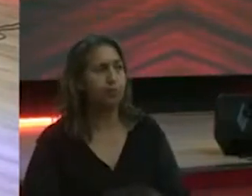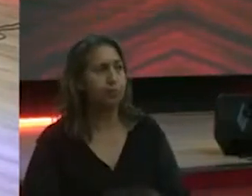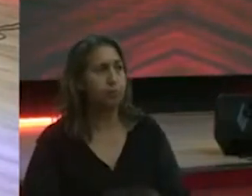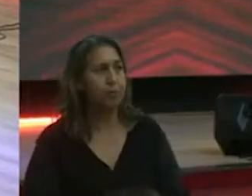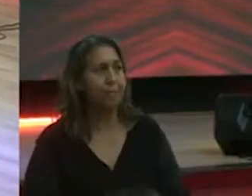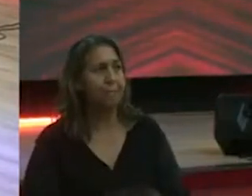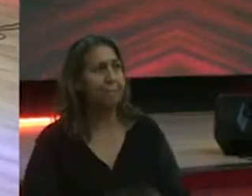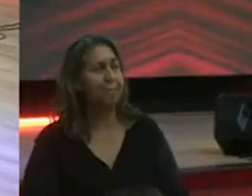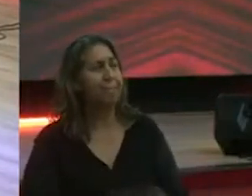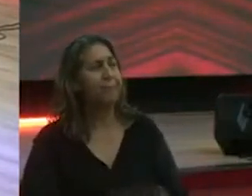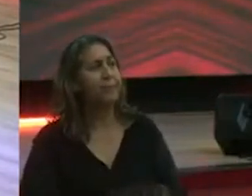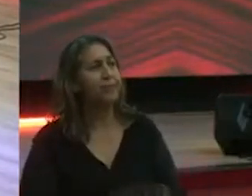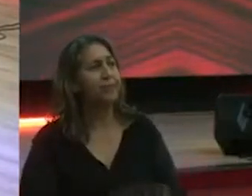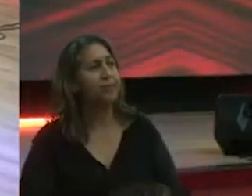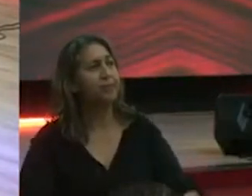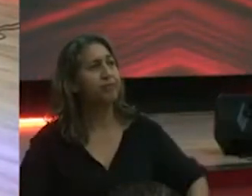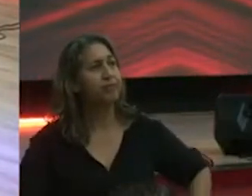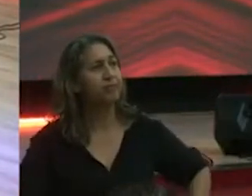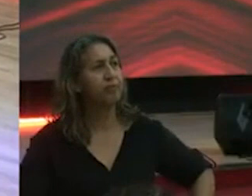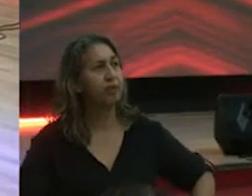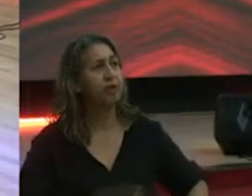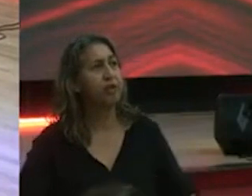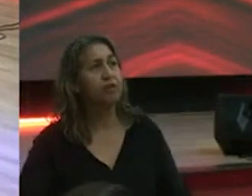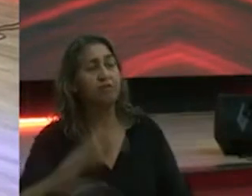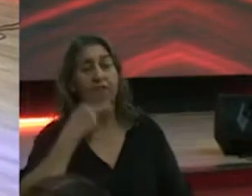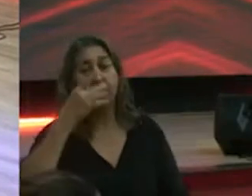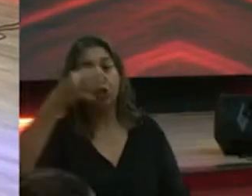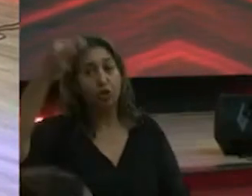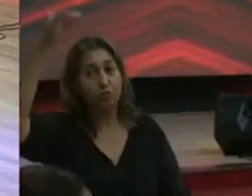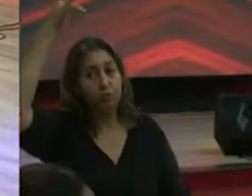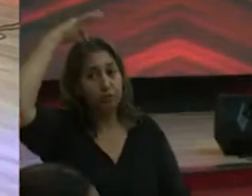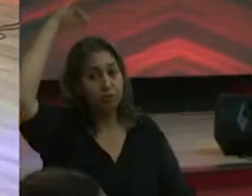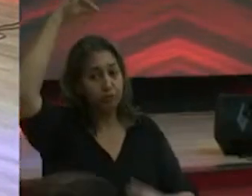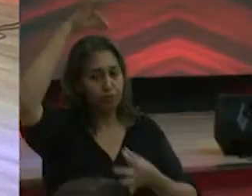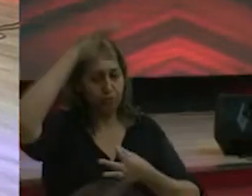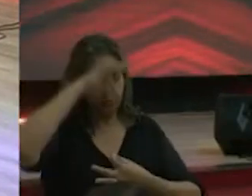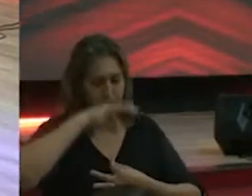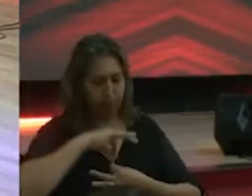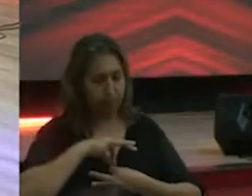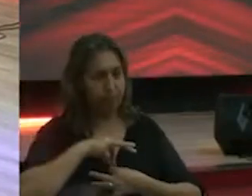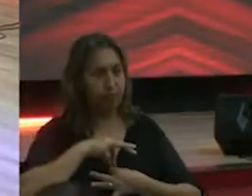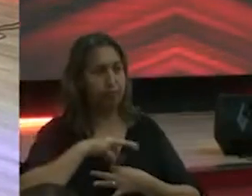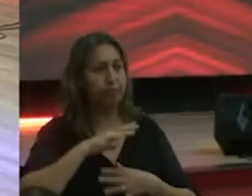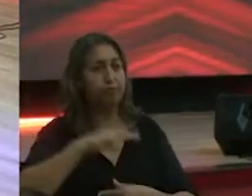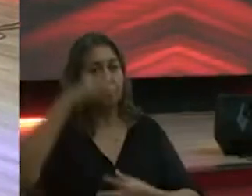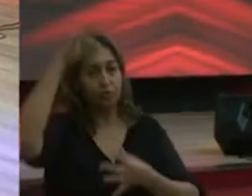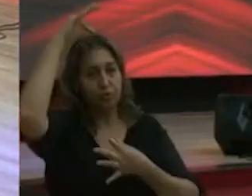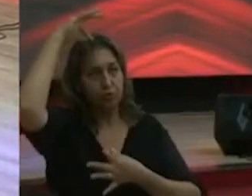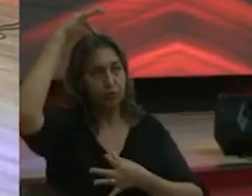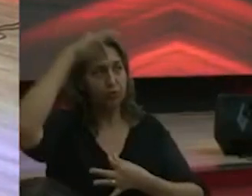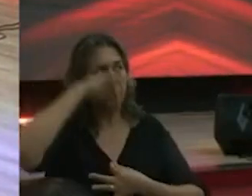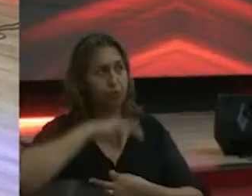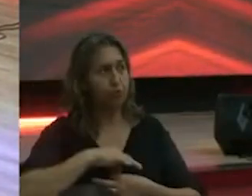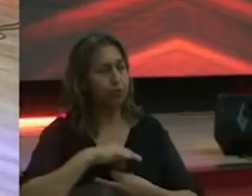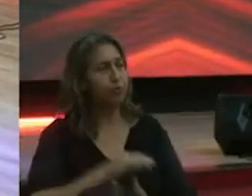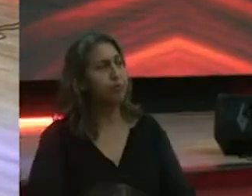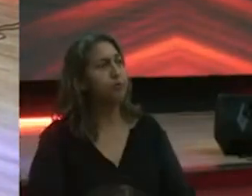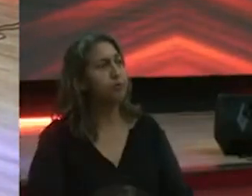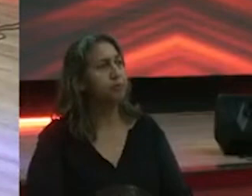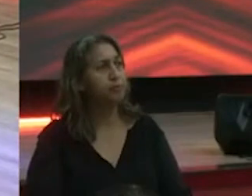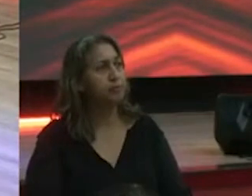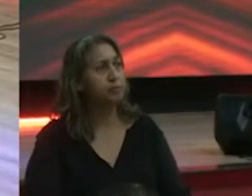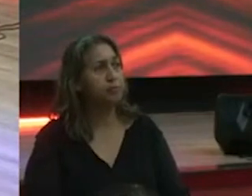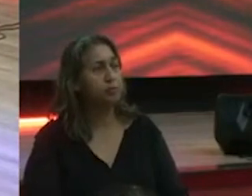todos nós que fala sobre o fruto do espírito fruto do espírito